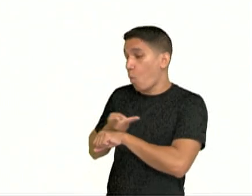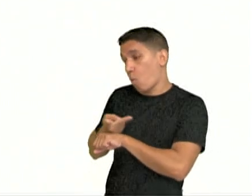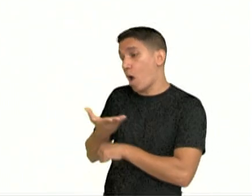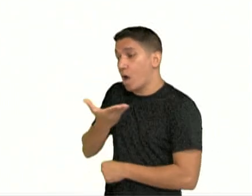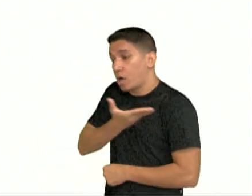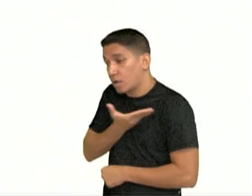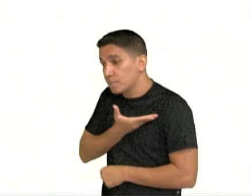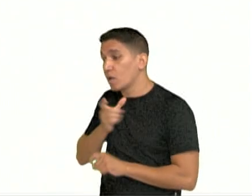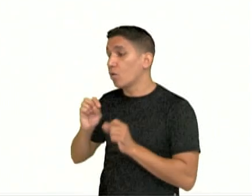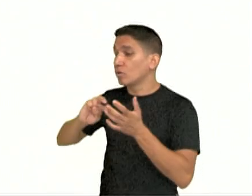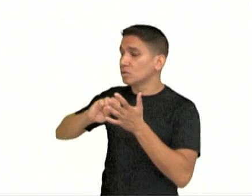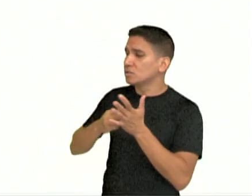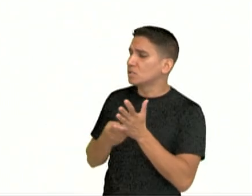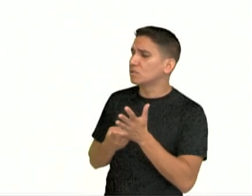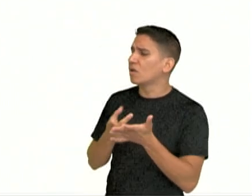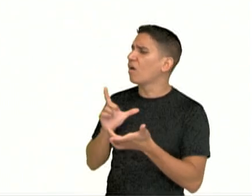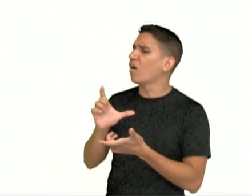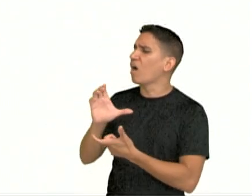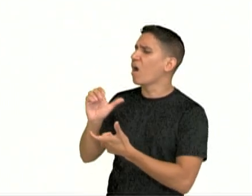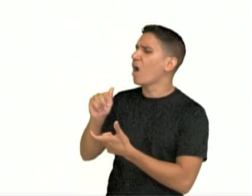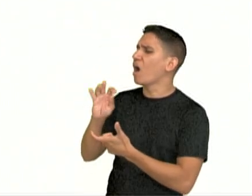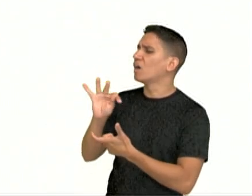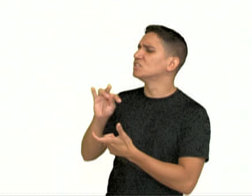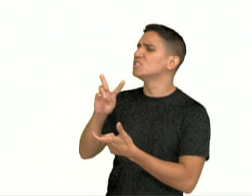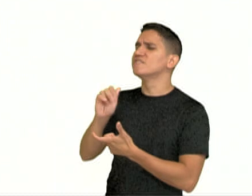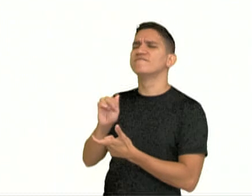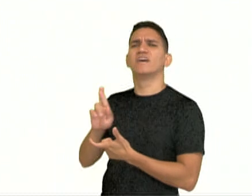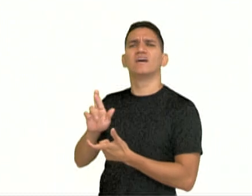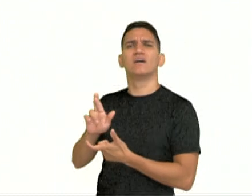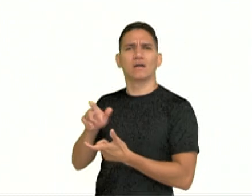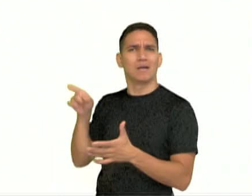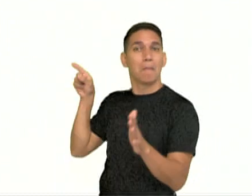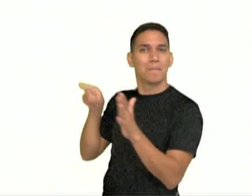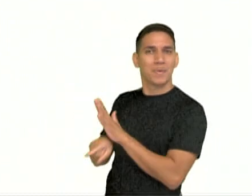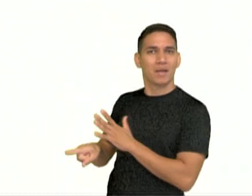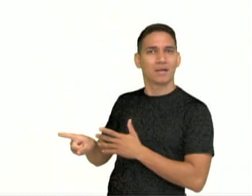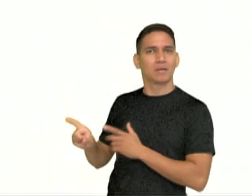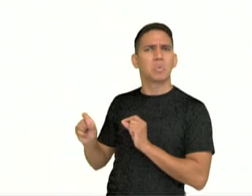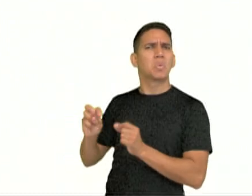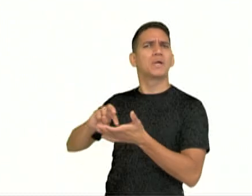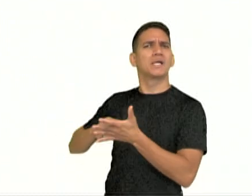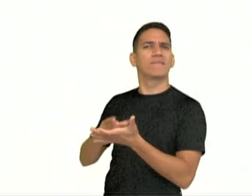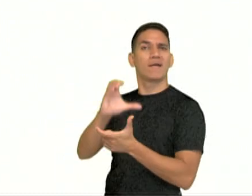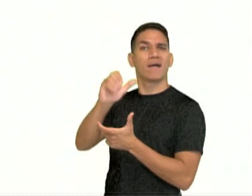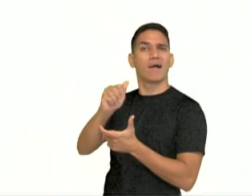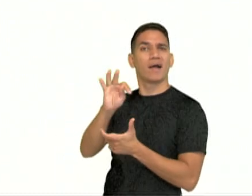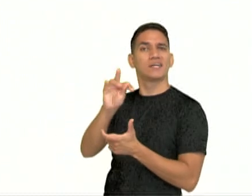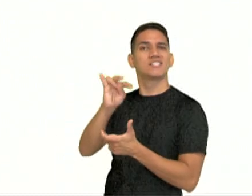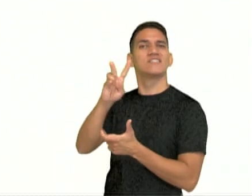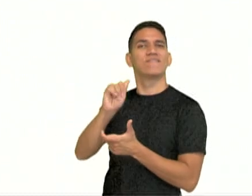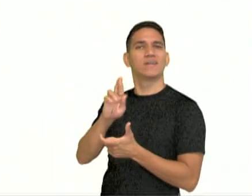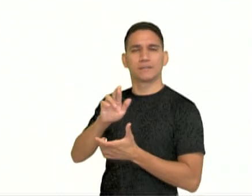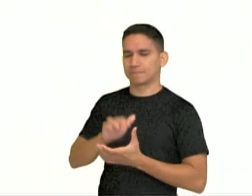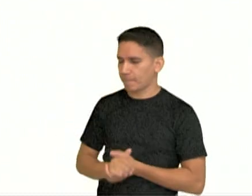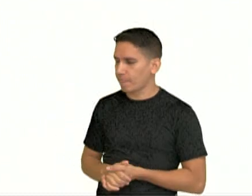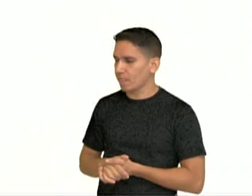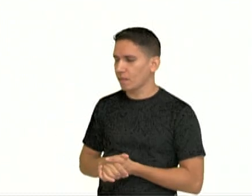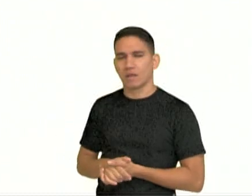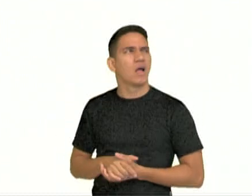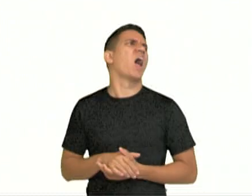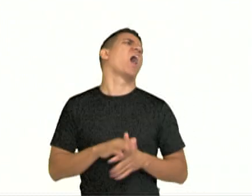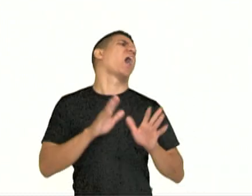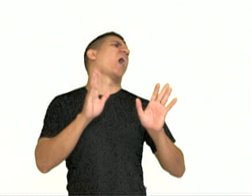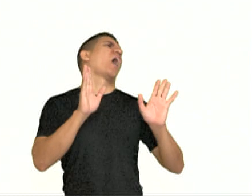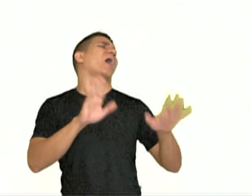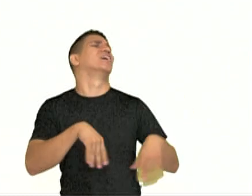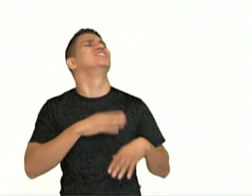que quer dizer cativar? Então, ele faz essa perguntinha. O que quer dizer cativar? É uma coisa muito esquecida,